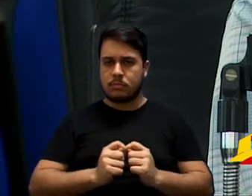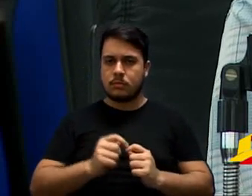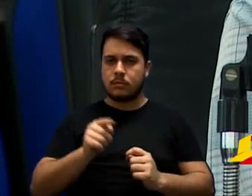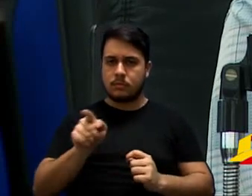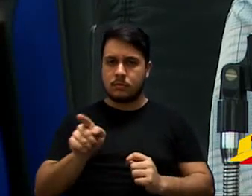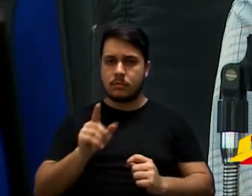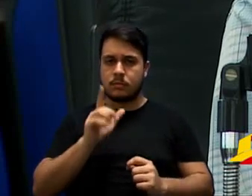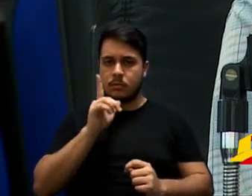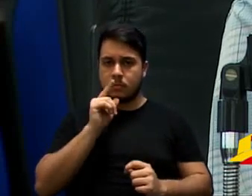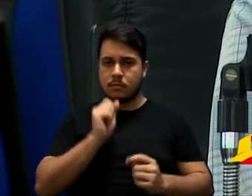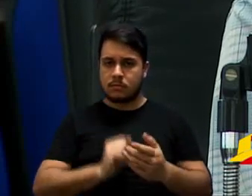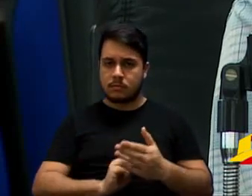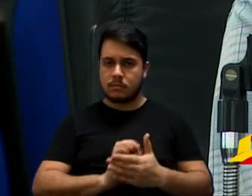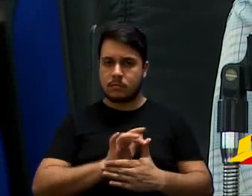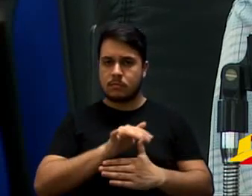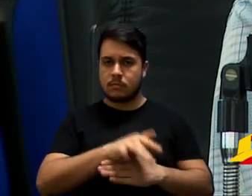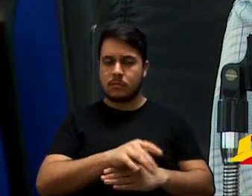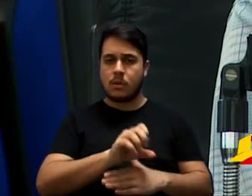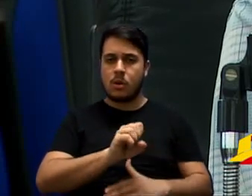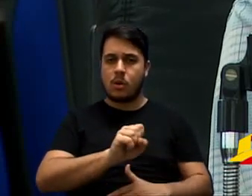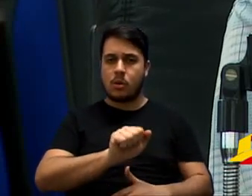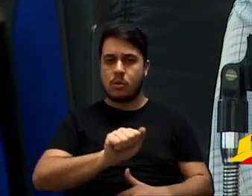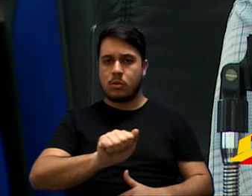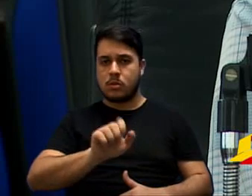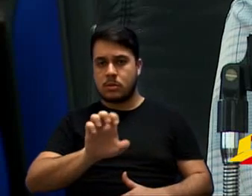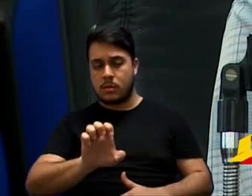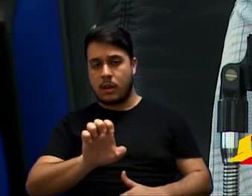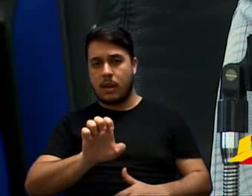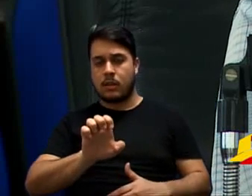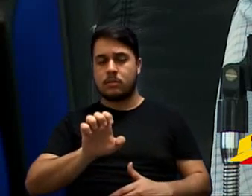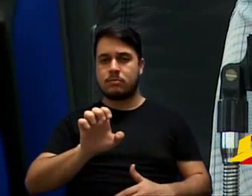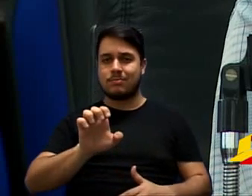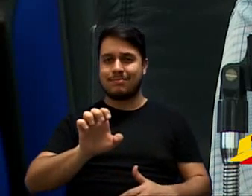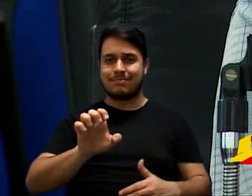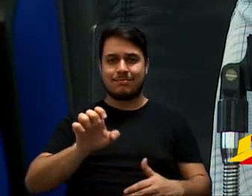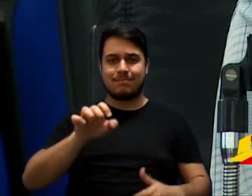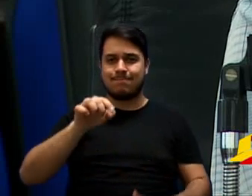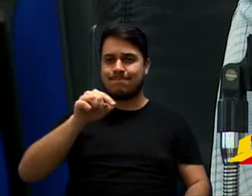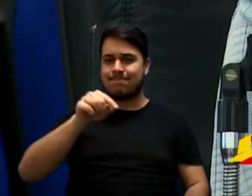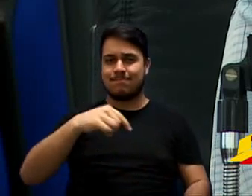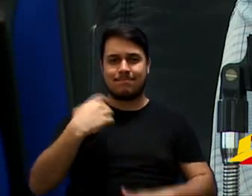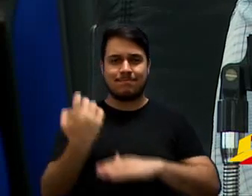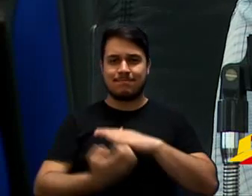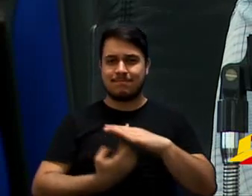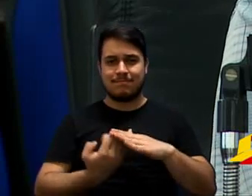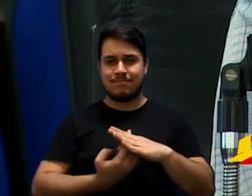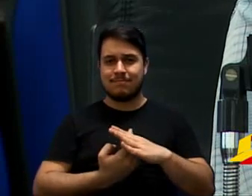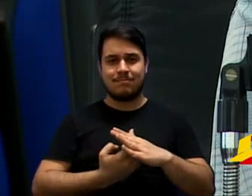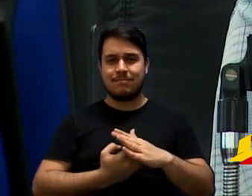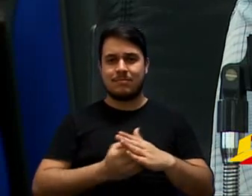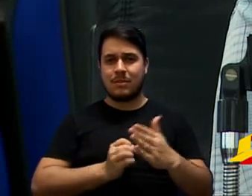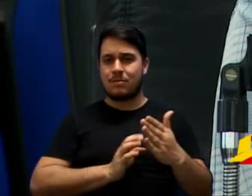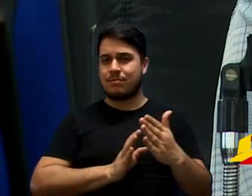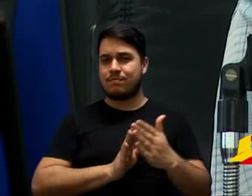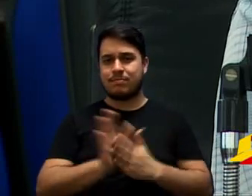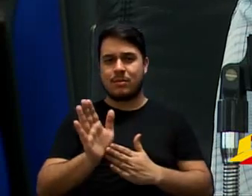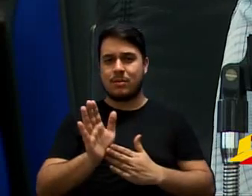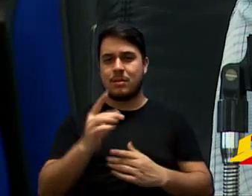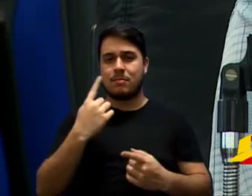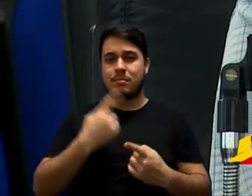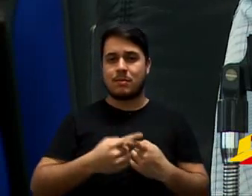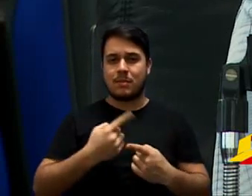poderia participar diretamente isso daí não se interessa e foge à responsabilidade